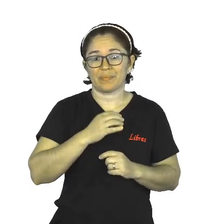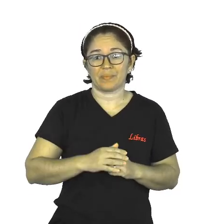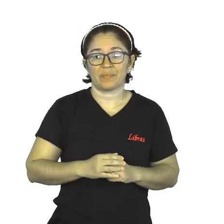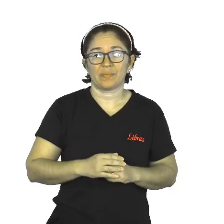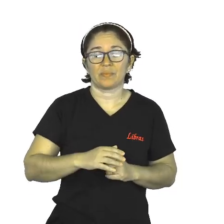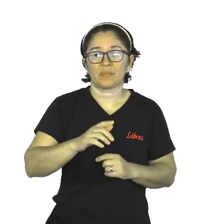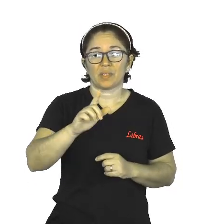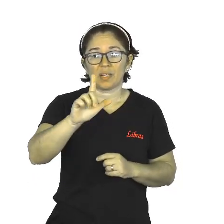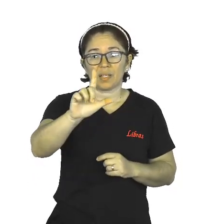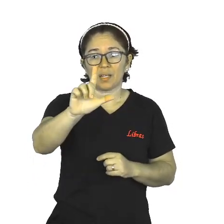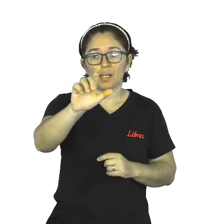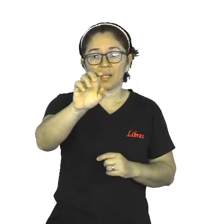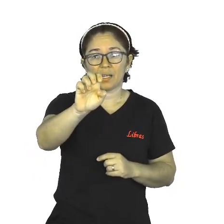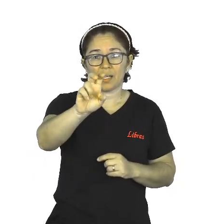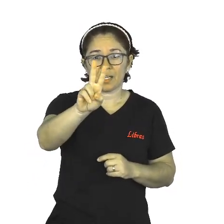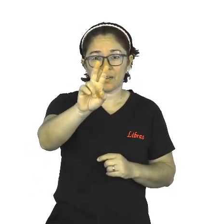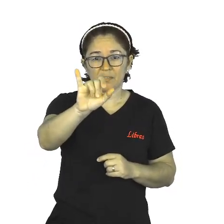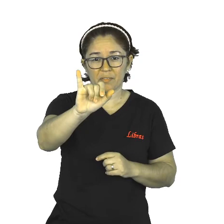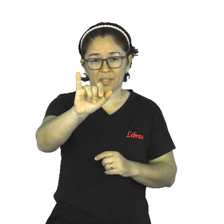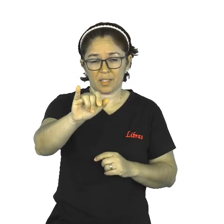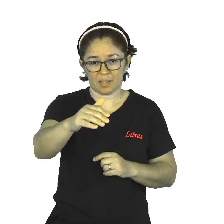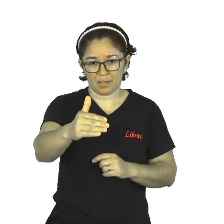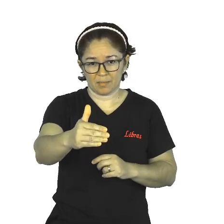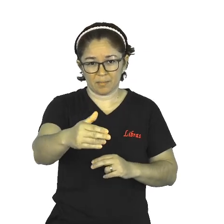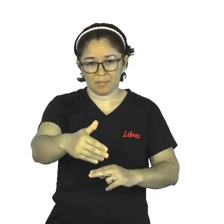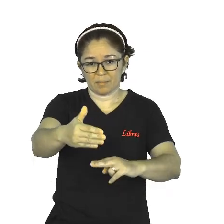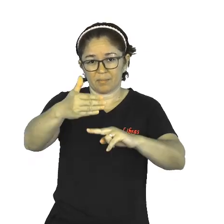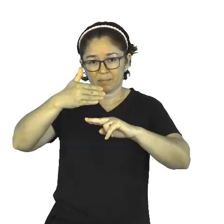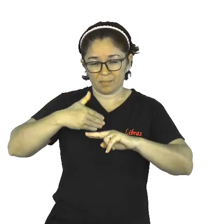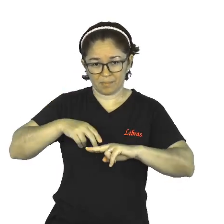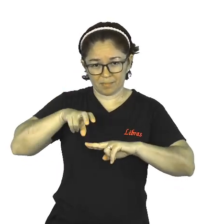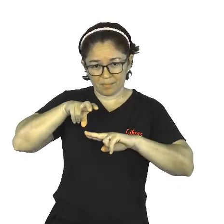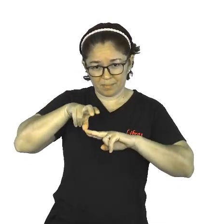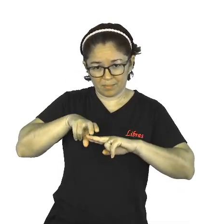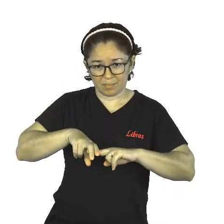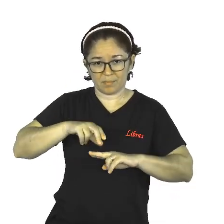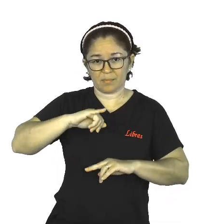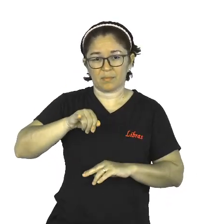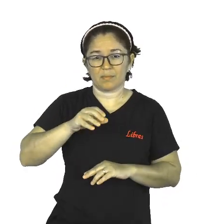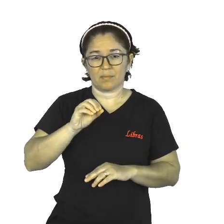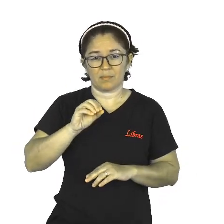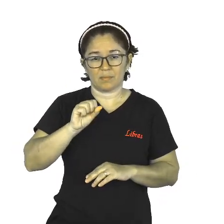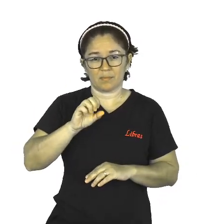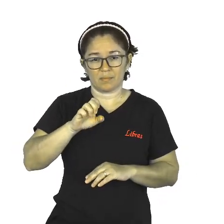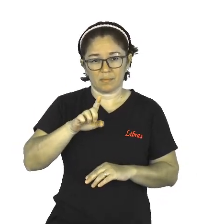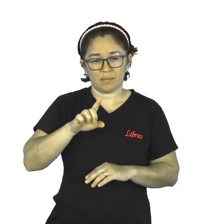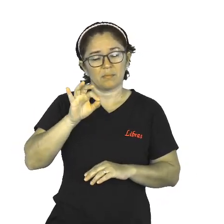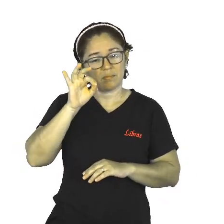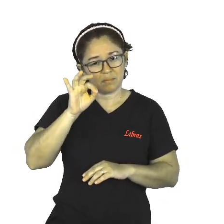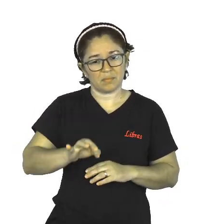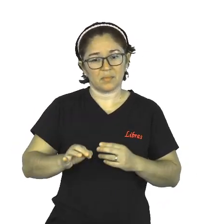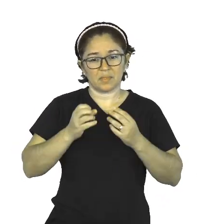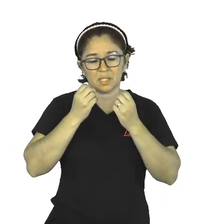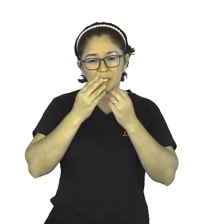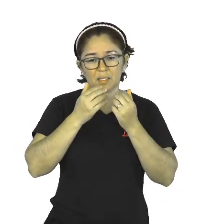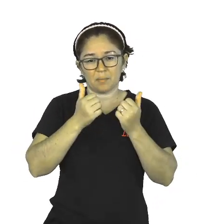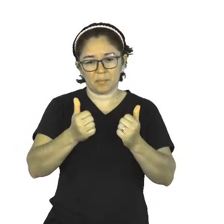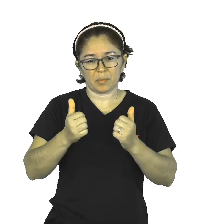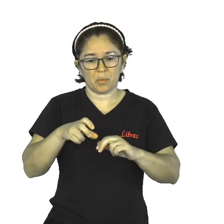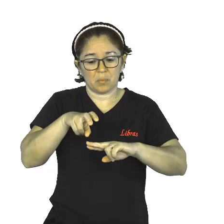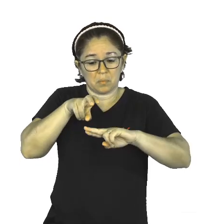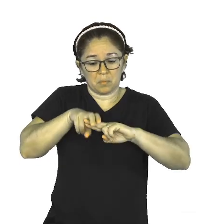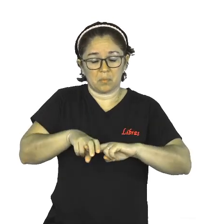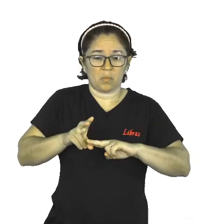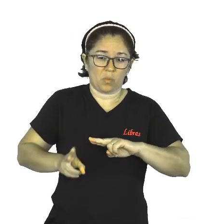do Levi. Muito bem, essa é outra resposta. E olha que o José não mudou de lugar. O